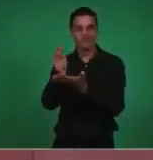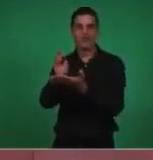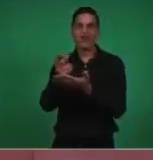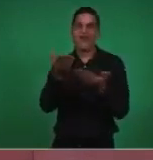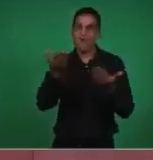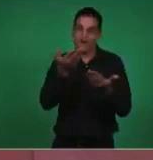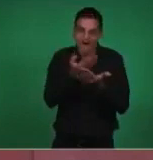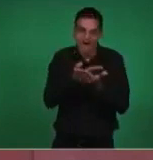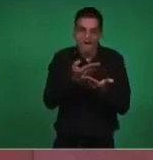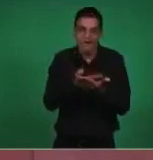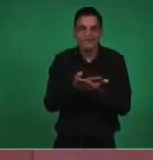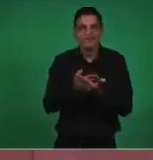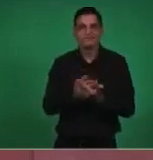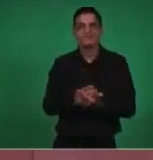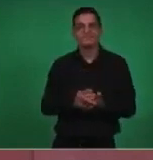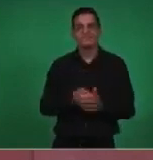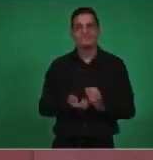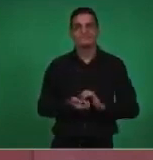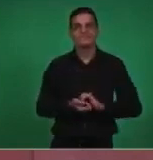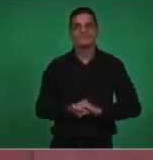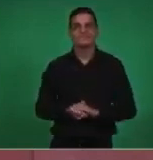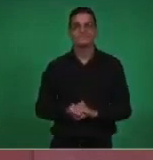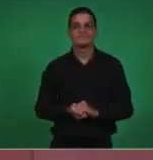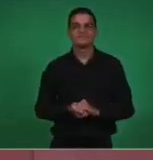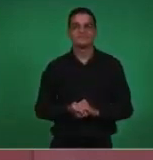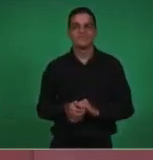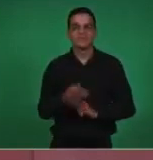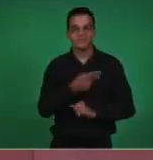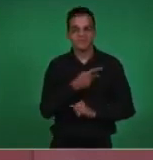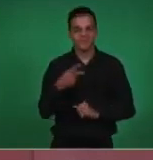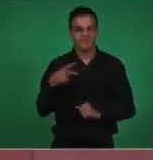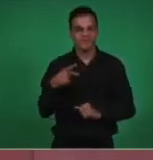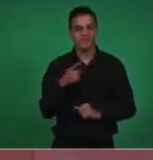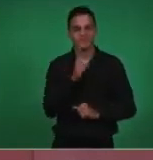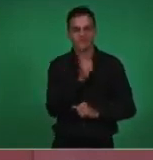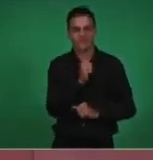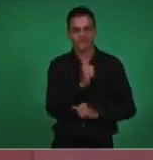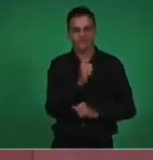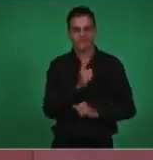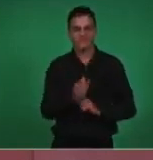esta aula aqui, o pastor Gideuti.